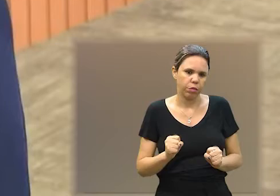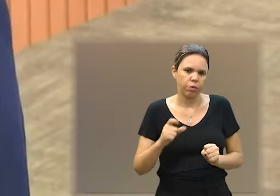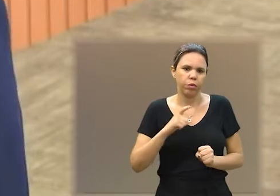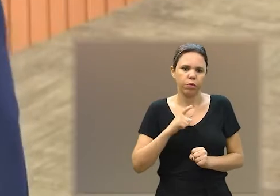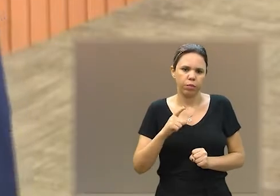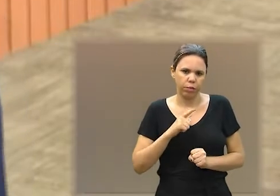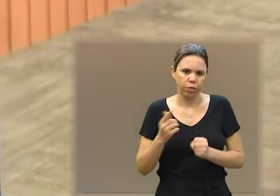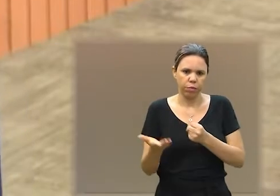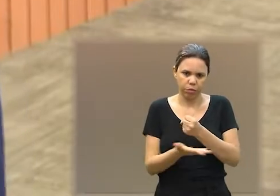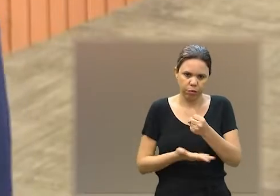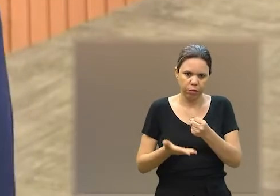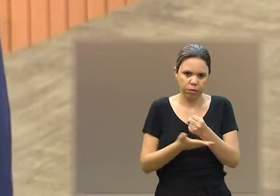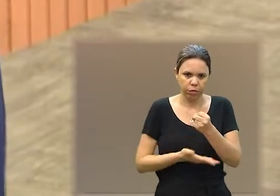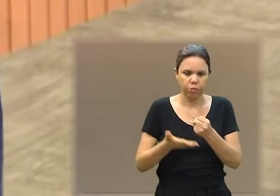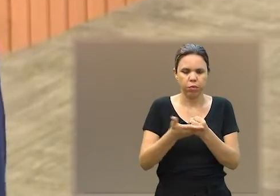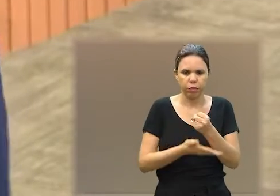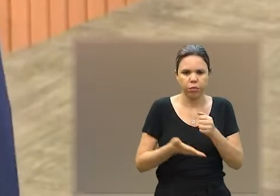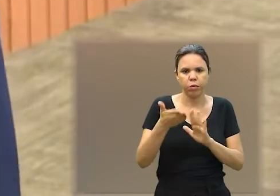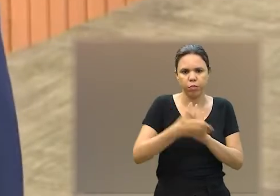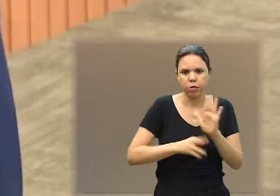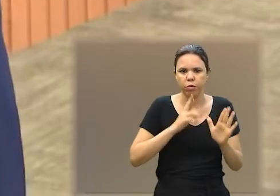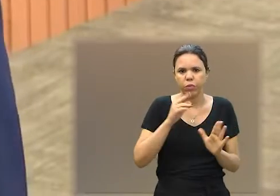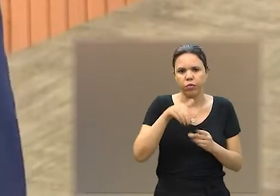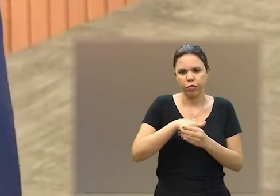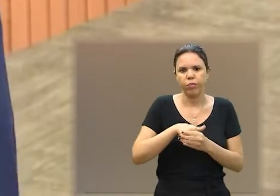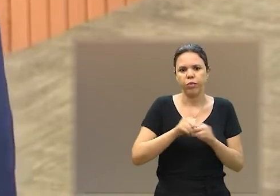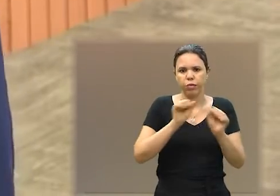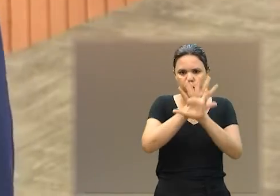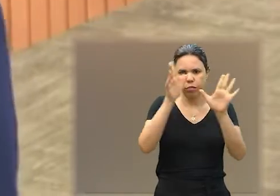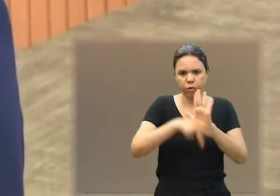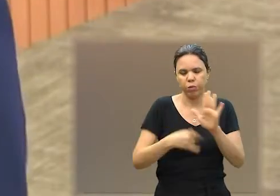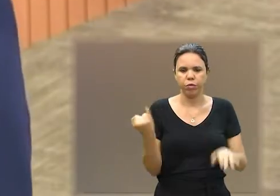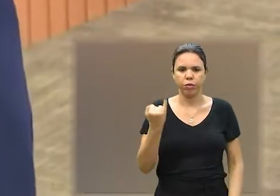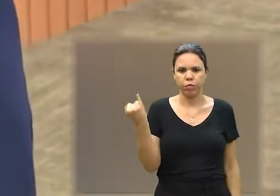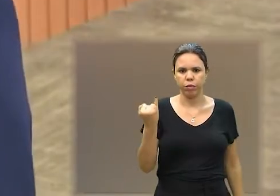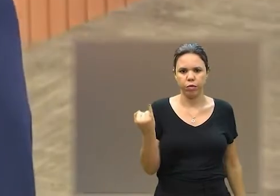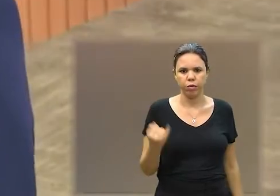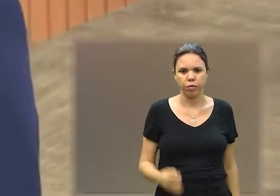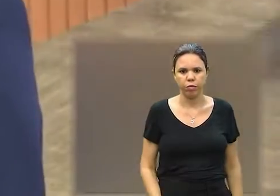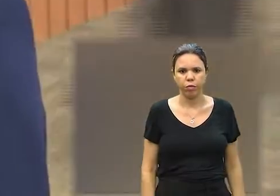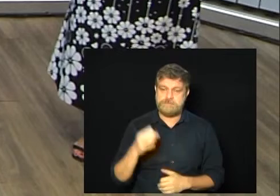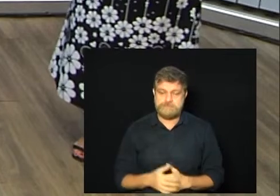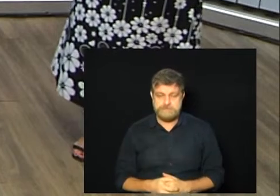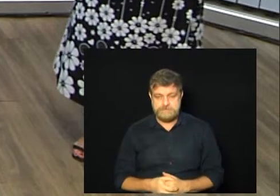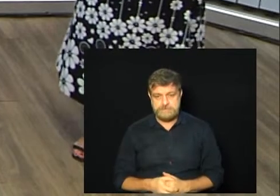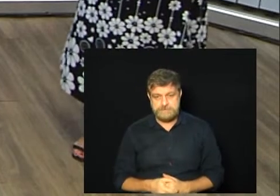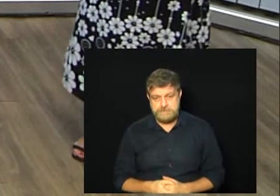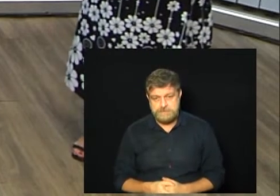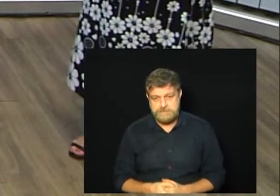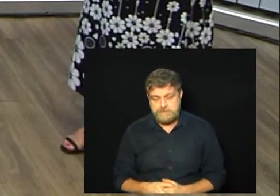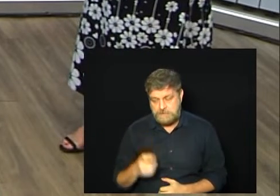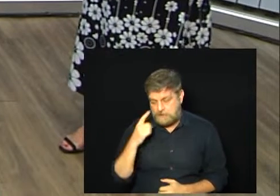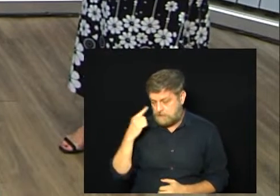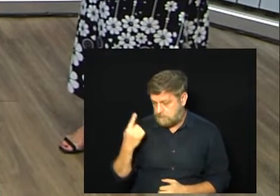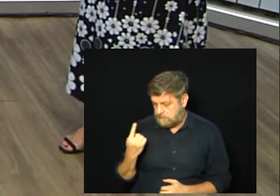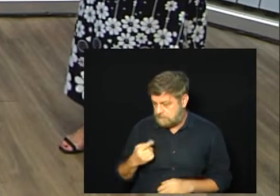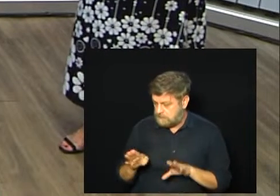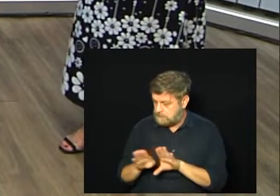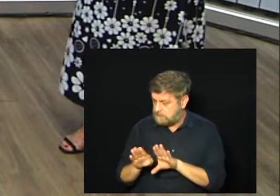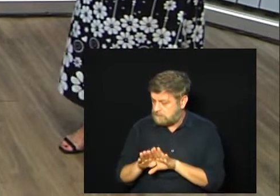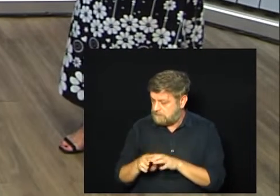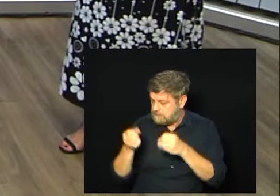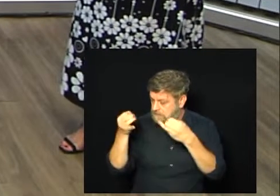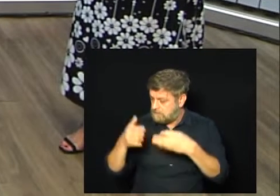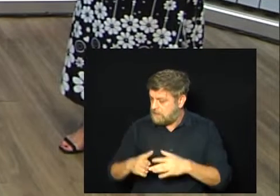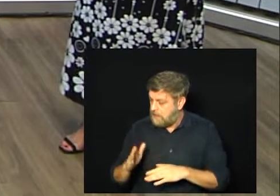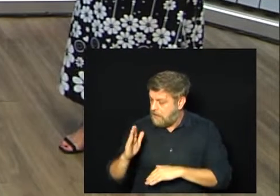ter embasamento, subsídios para poder votar com clareza num projeto tão importante como esse. E Mirna Abreu, a gente fala também sobre a